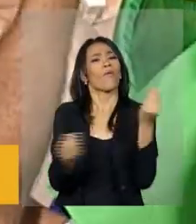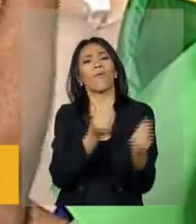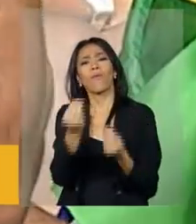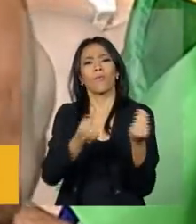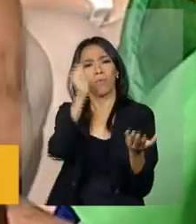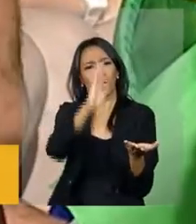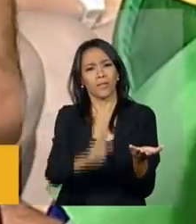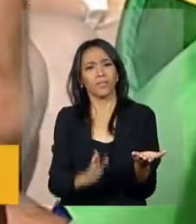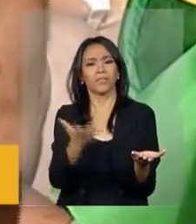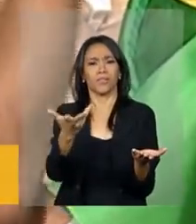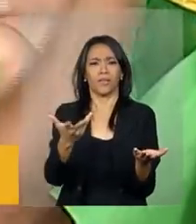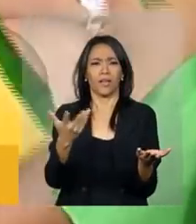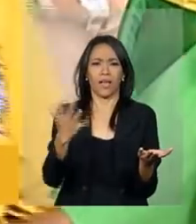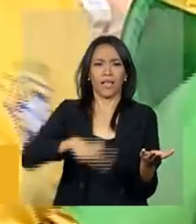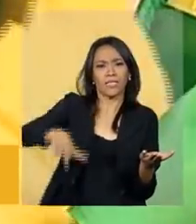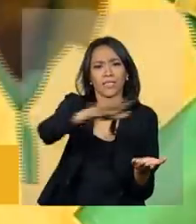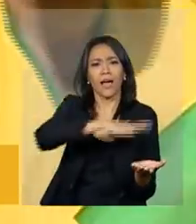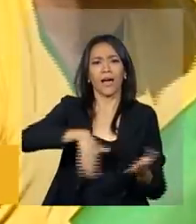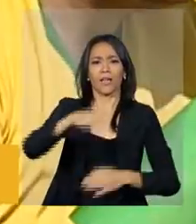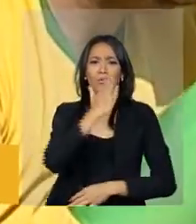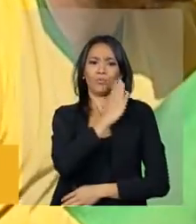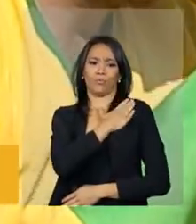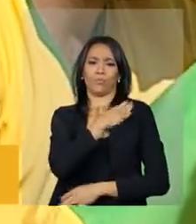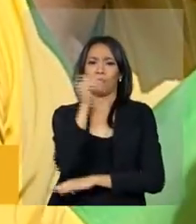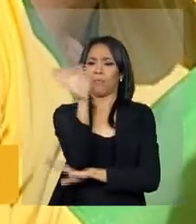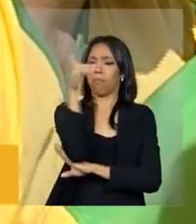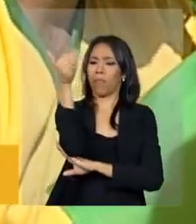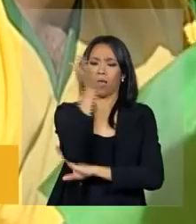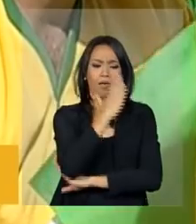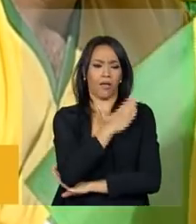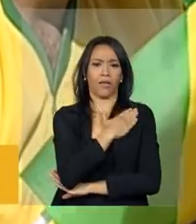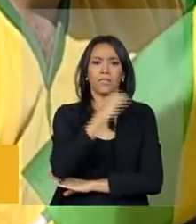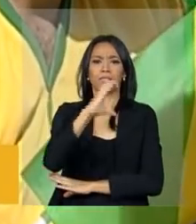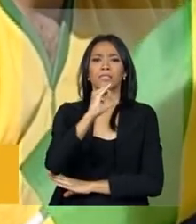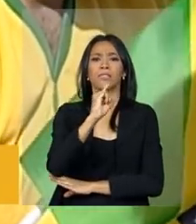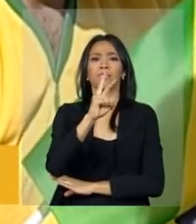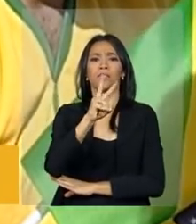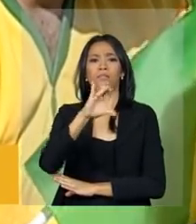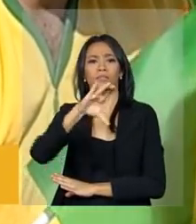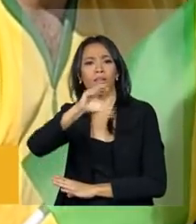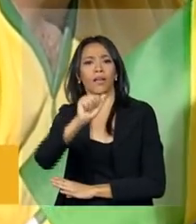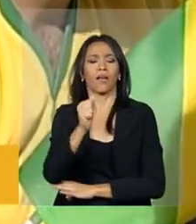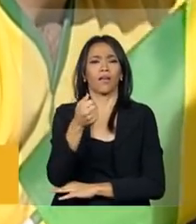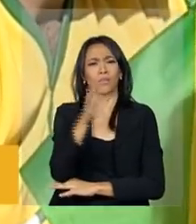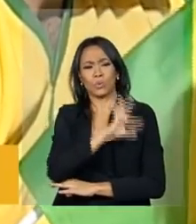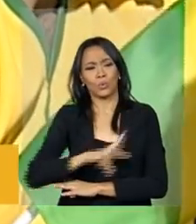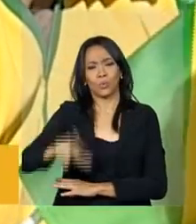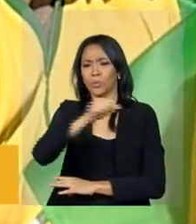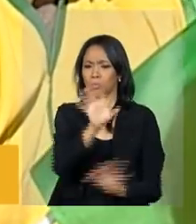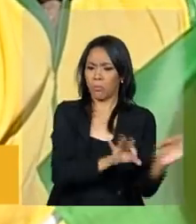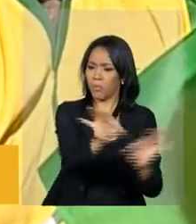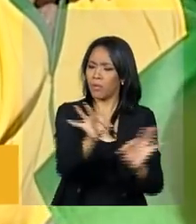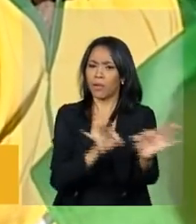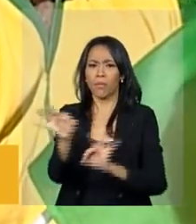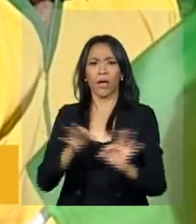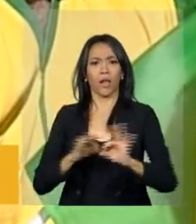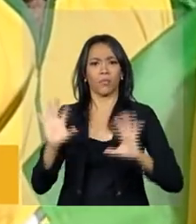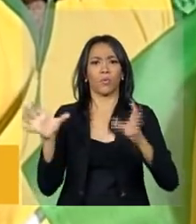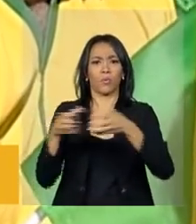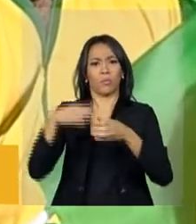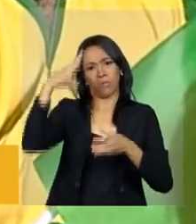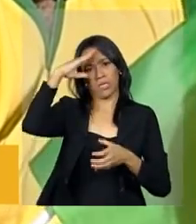Brasil, a parte cívica, todo o trabalho que é muito bem desenvolvido por parte dos nossos militares e